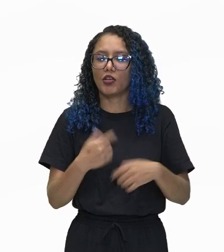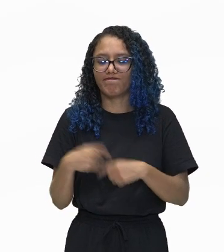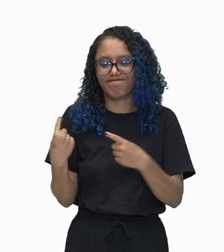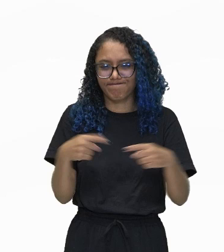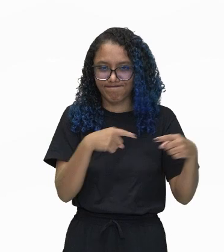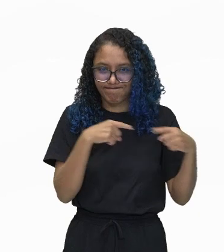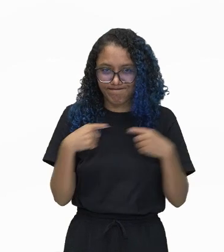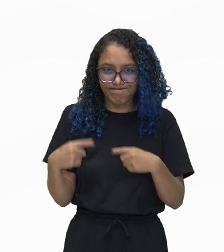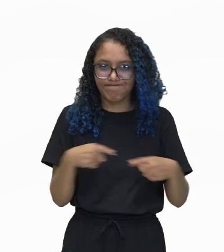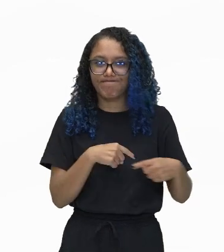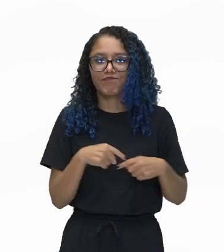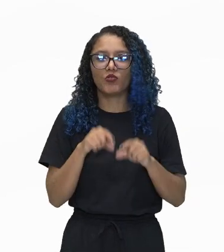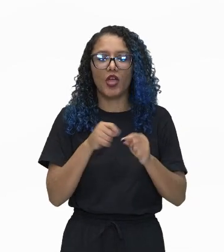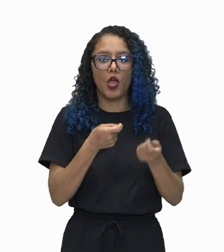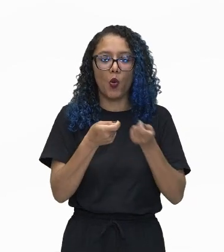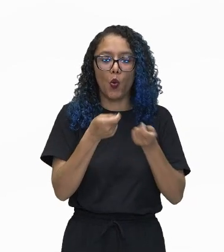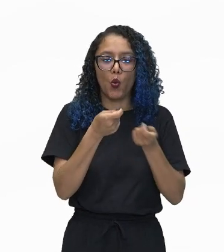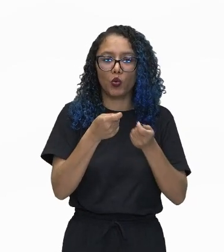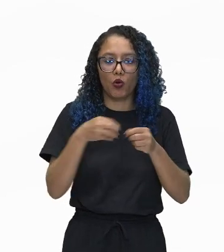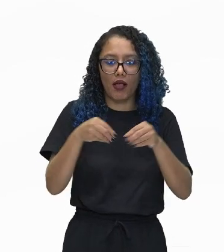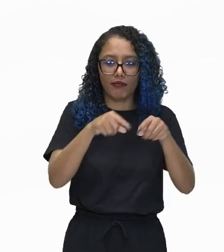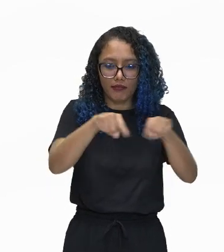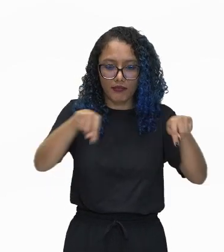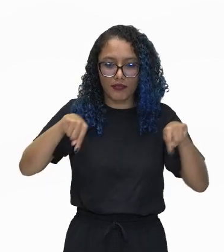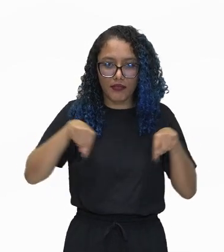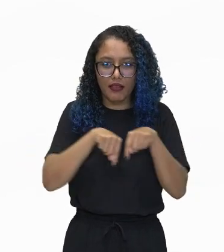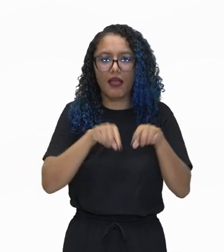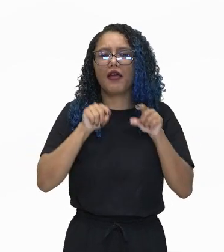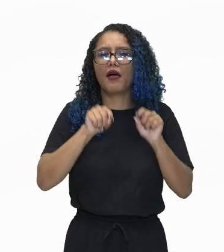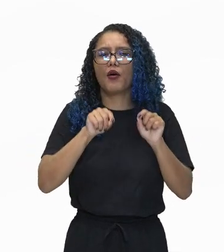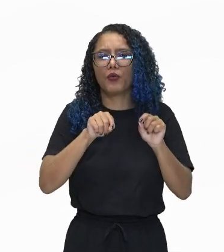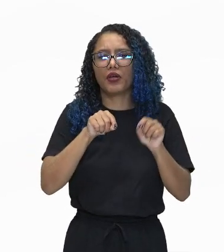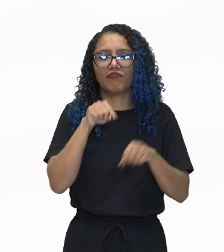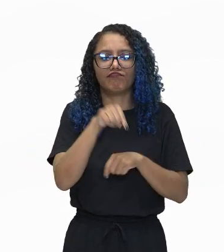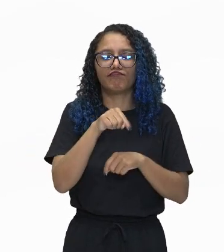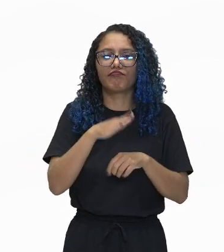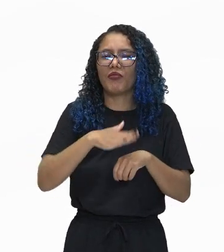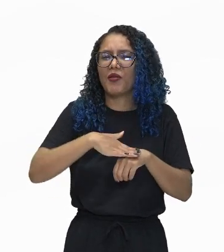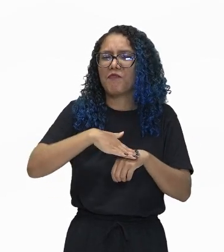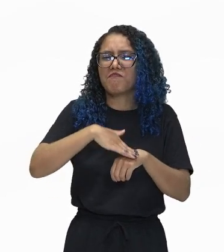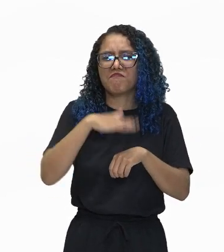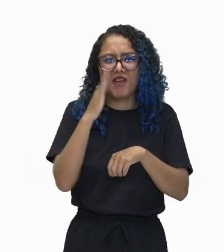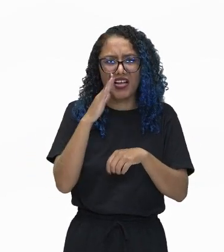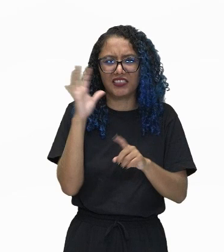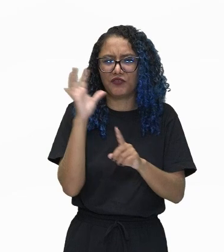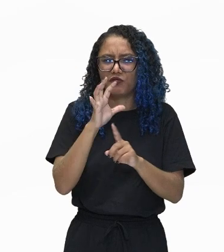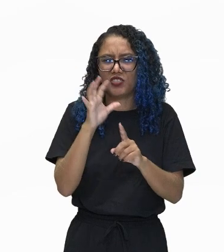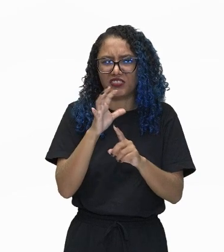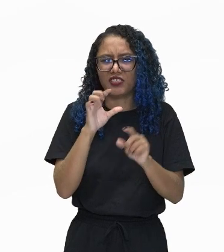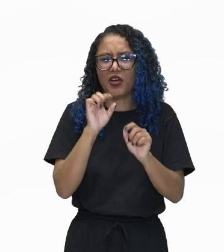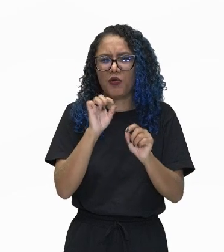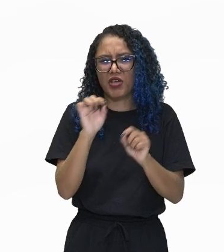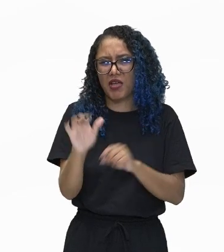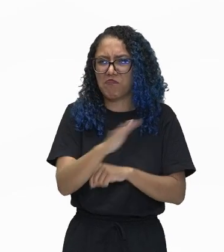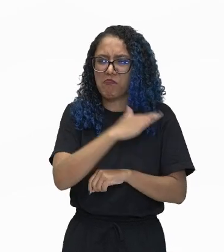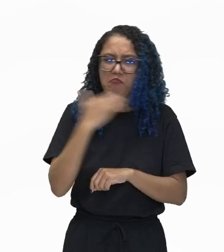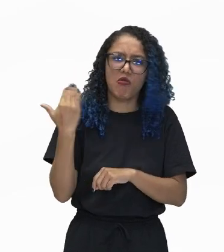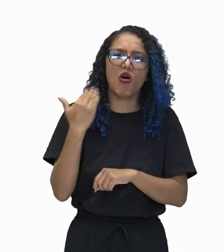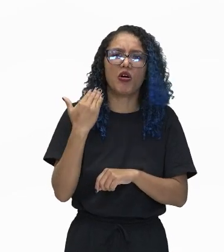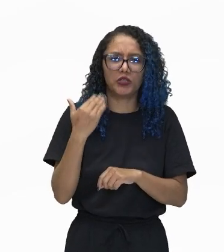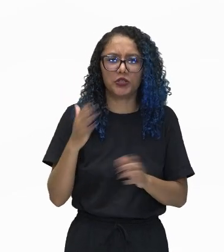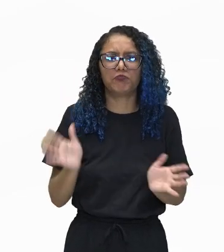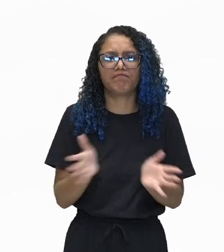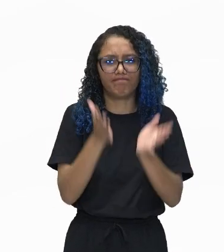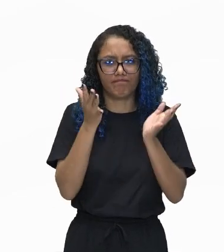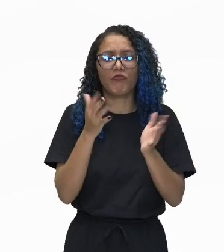de terras são um dos fatores que mais matam no Brasil. A maioria das vítimas é